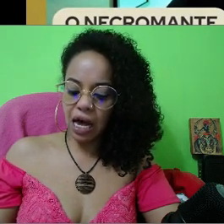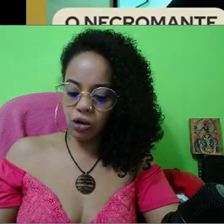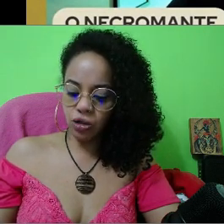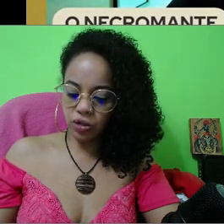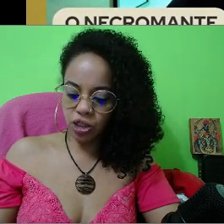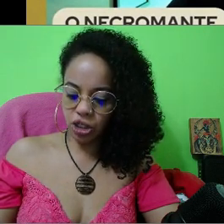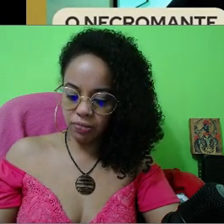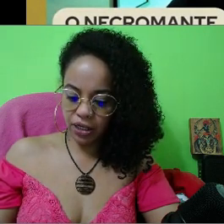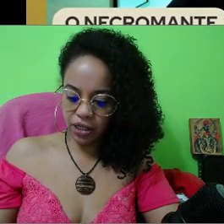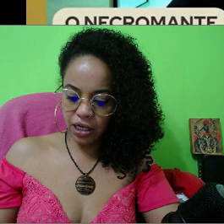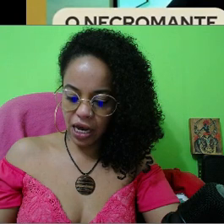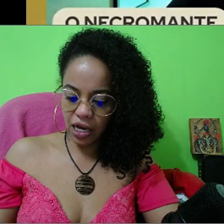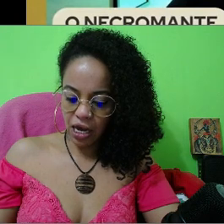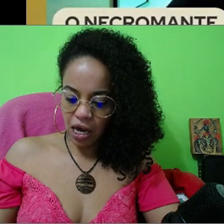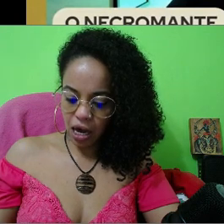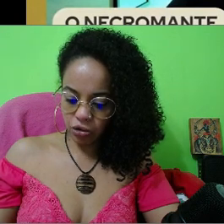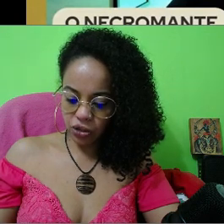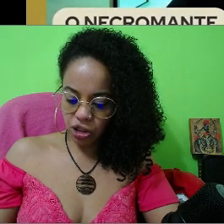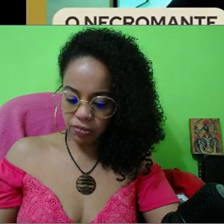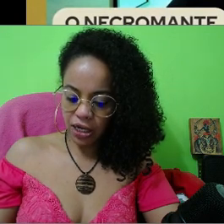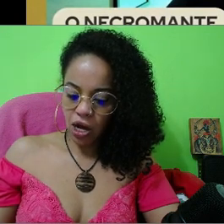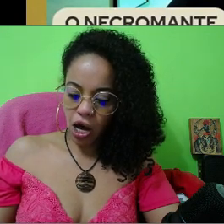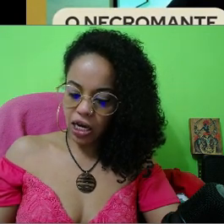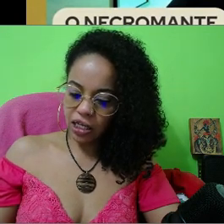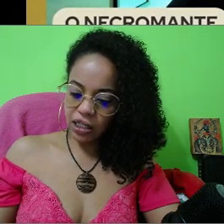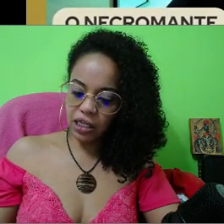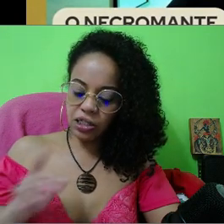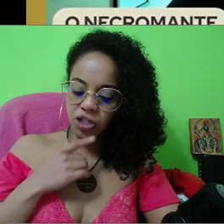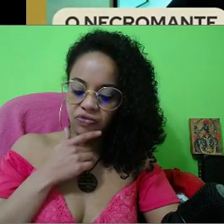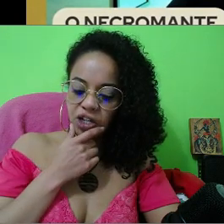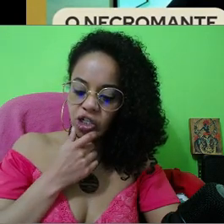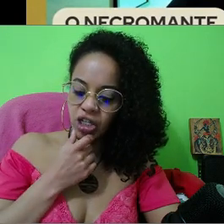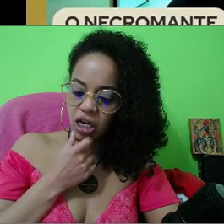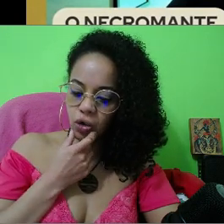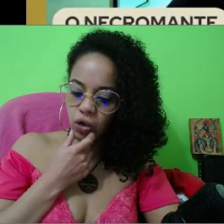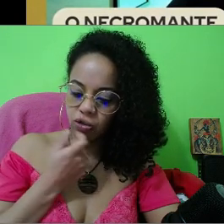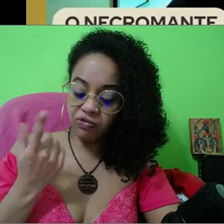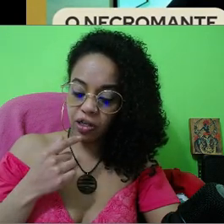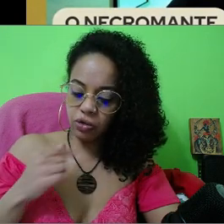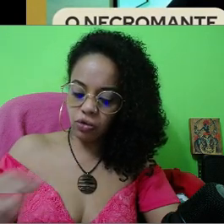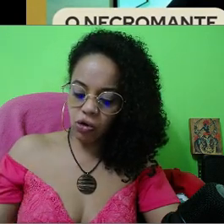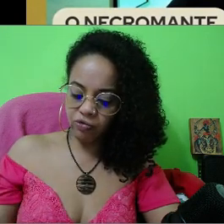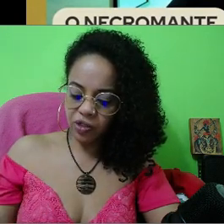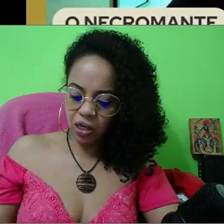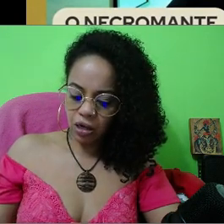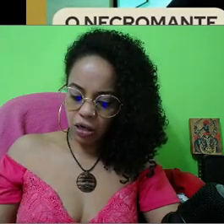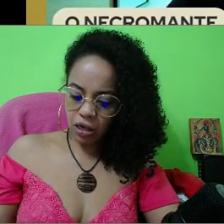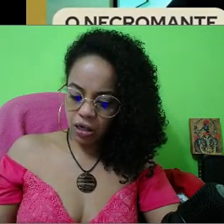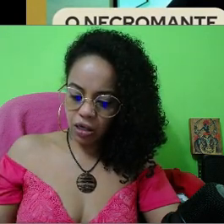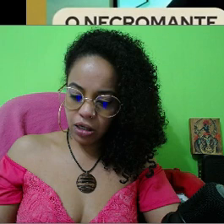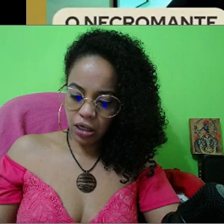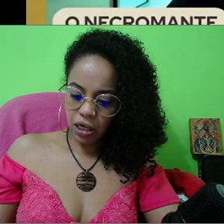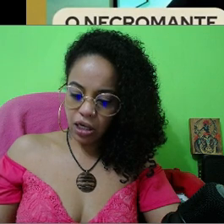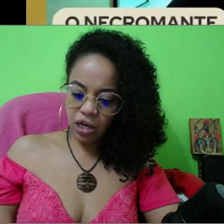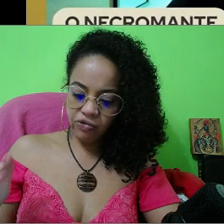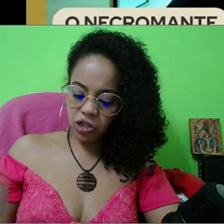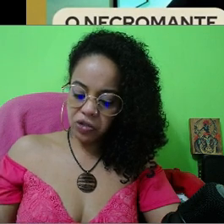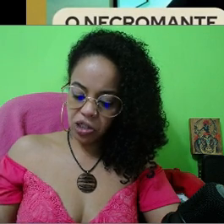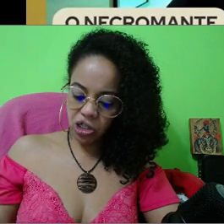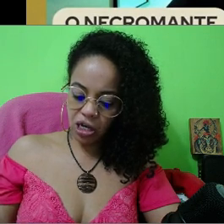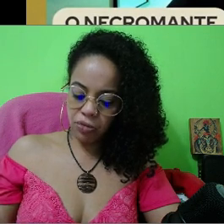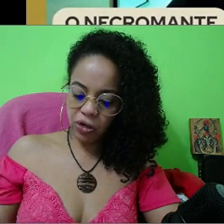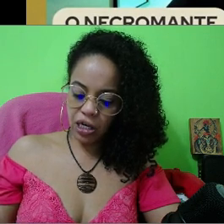eu queria ter essa autoestima né autoestima Olha que interessante 20 de Agosto eu falando Ai